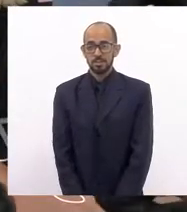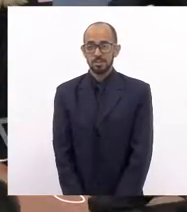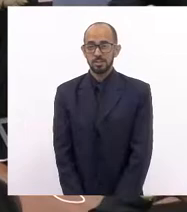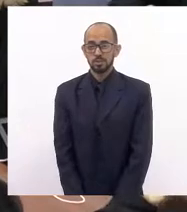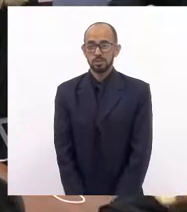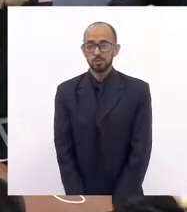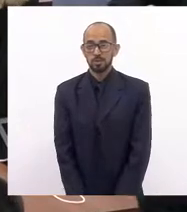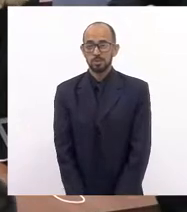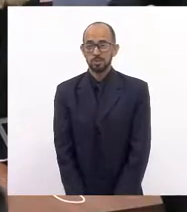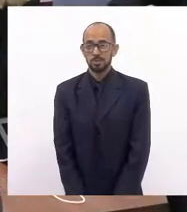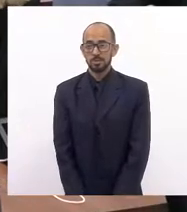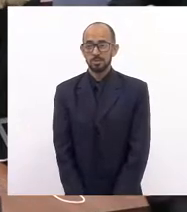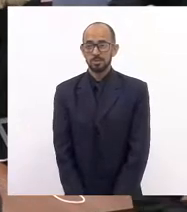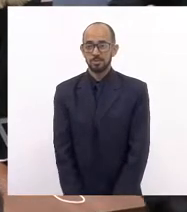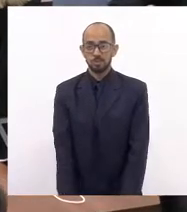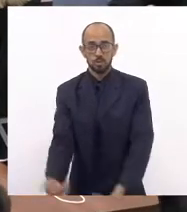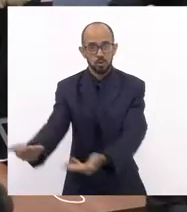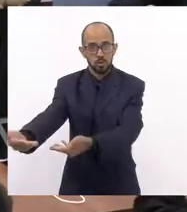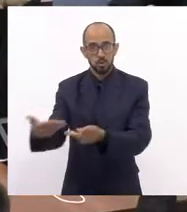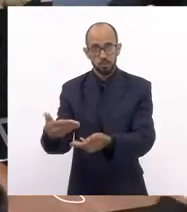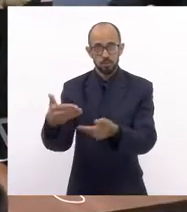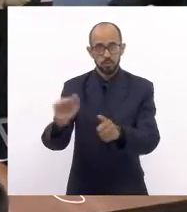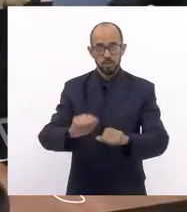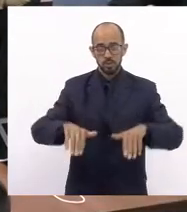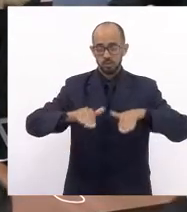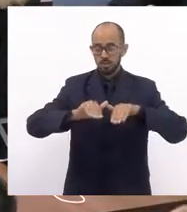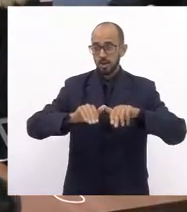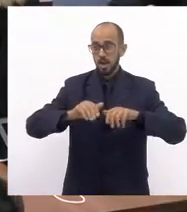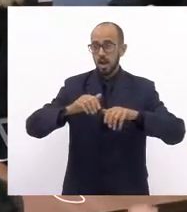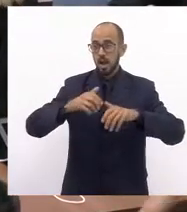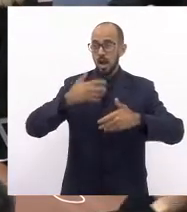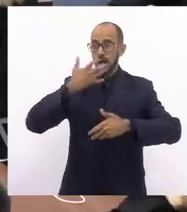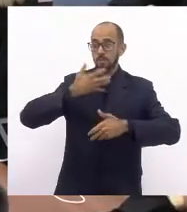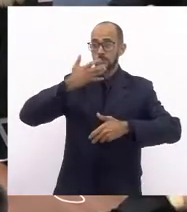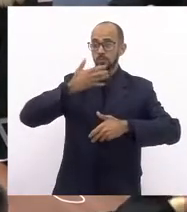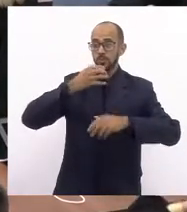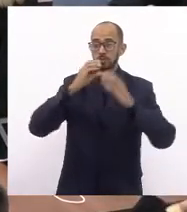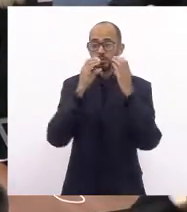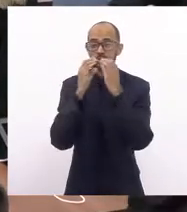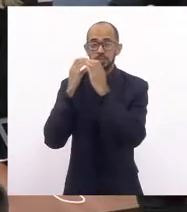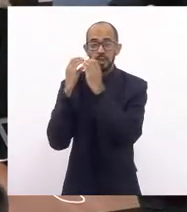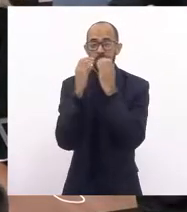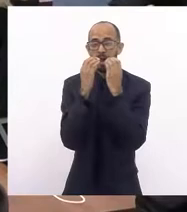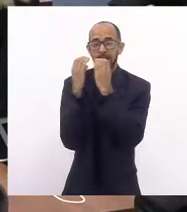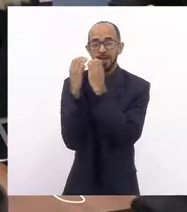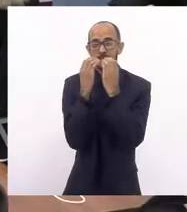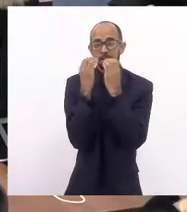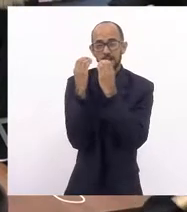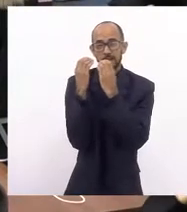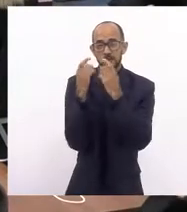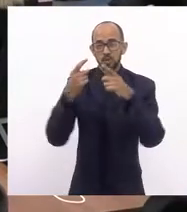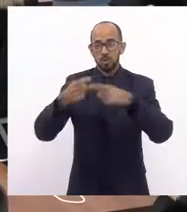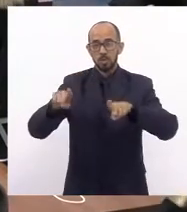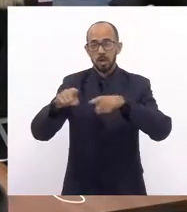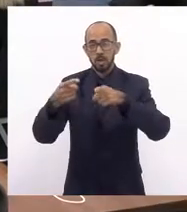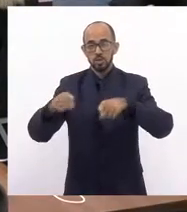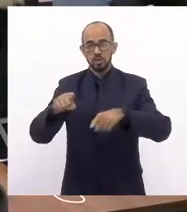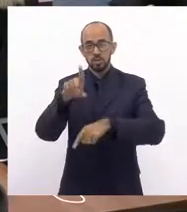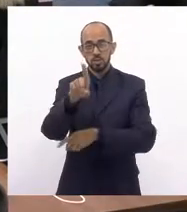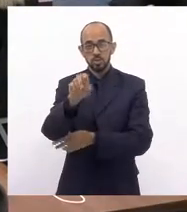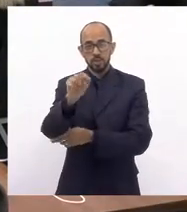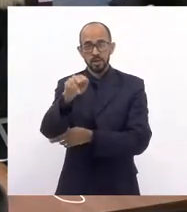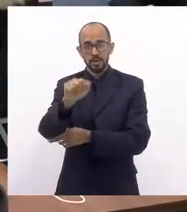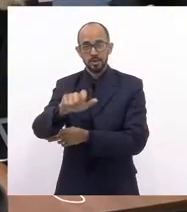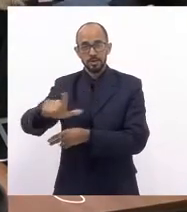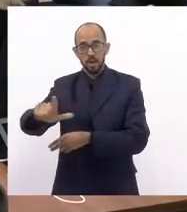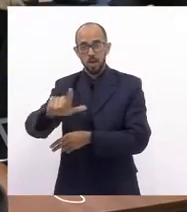Convido a banda de gaitas Brasília Piper, sob regência do Daniel Rodrigo,